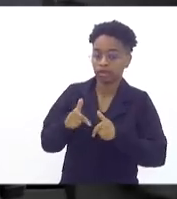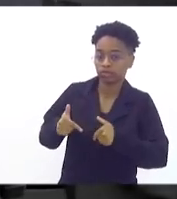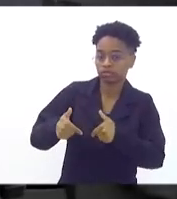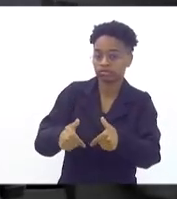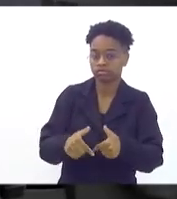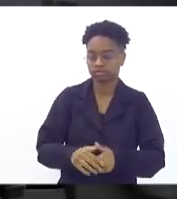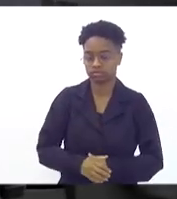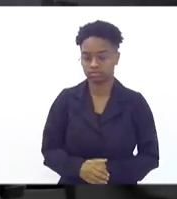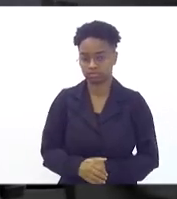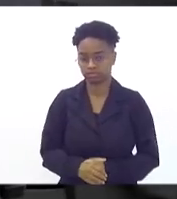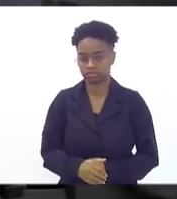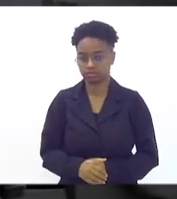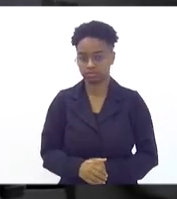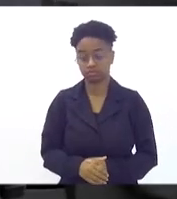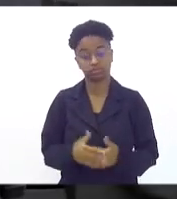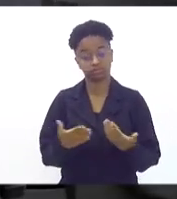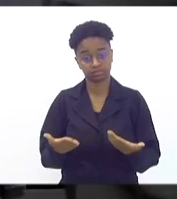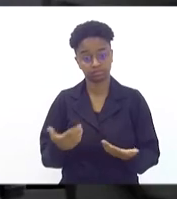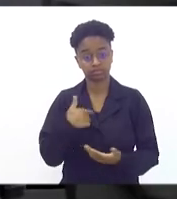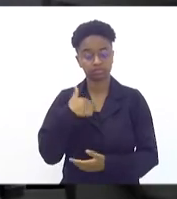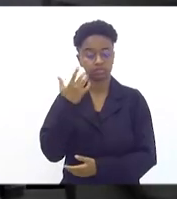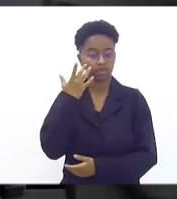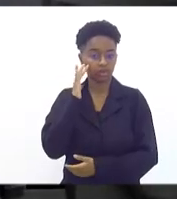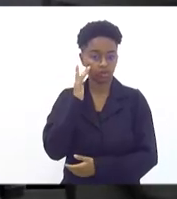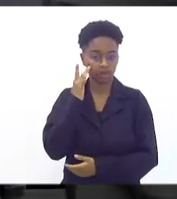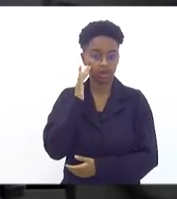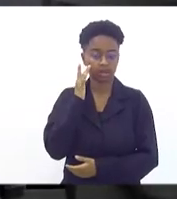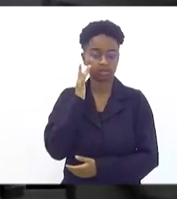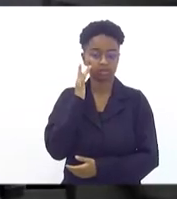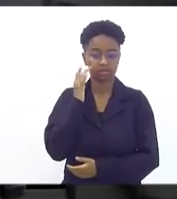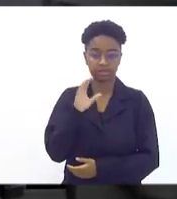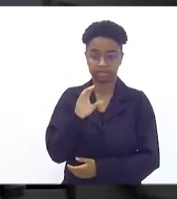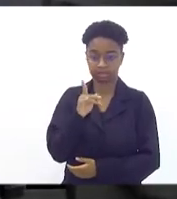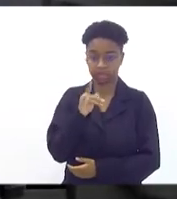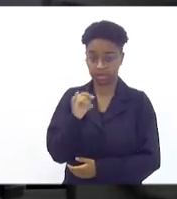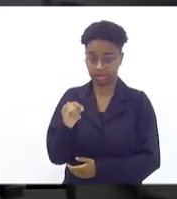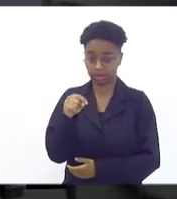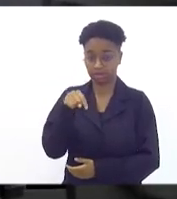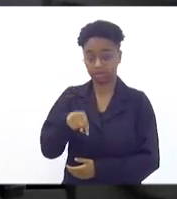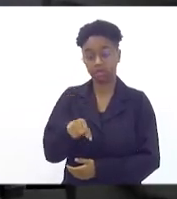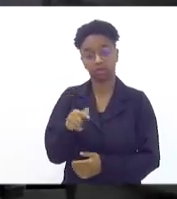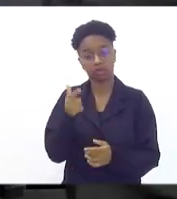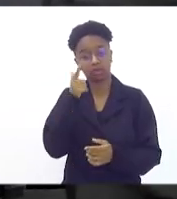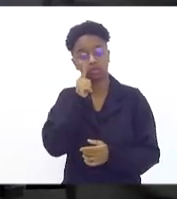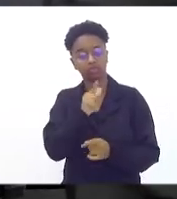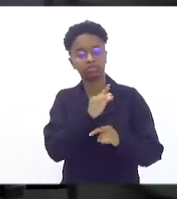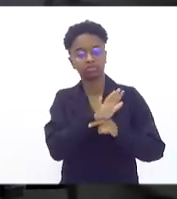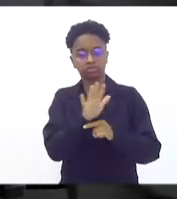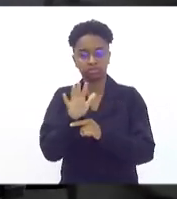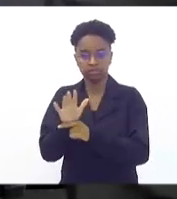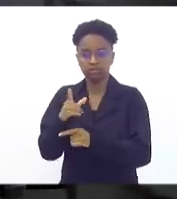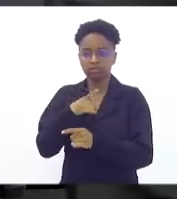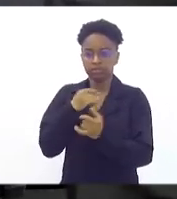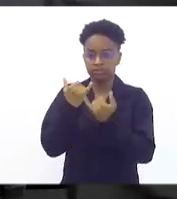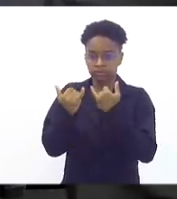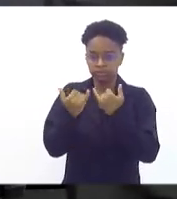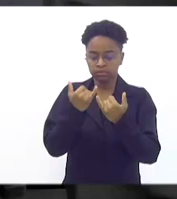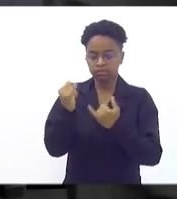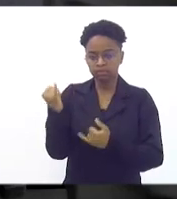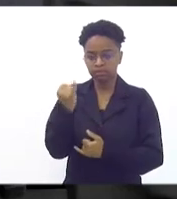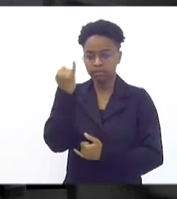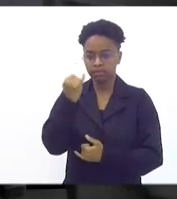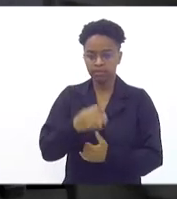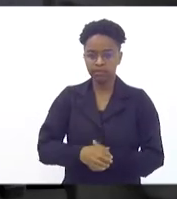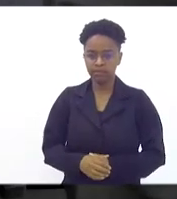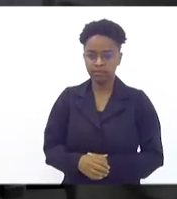E essa nítido e eu acho que essa essa CPI que pode fornecer informações que são cruciais para se tomar